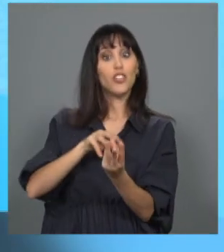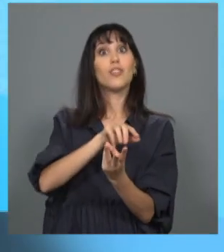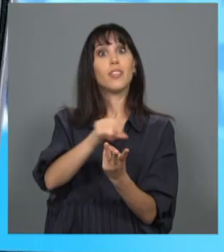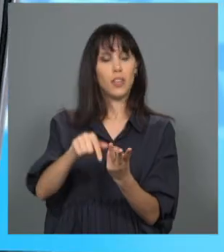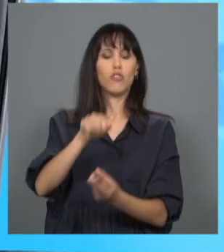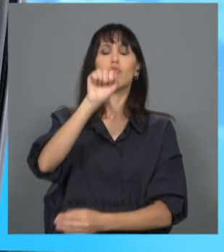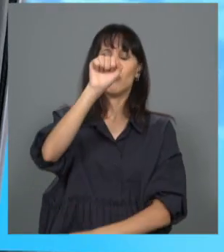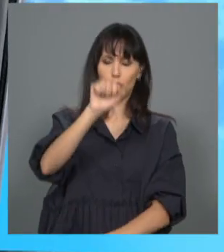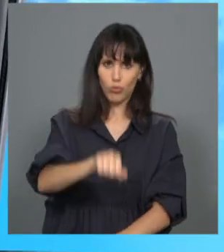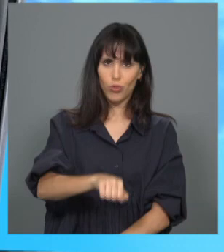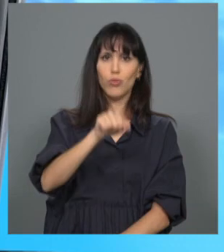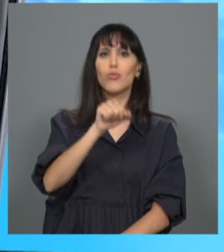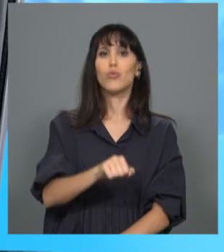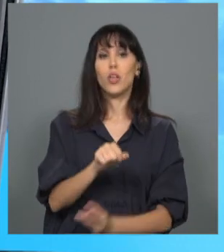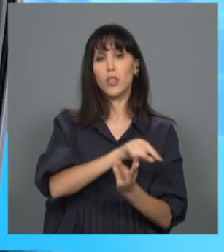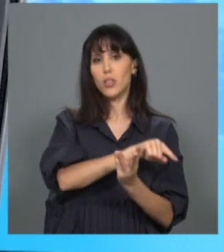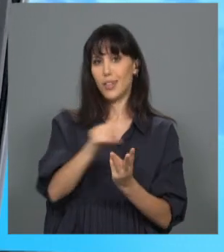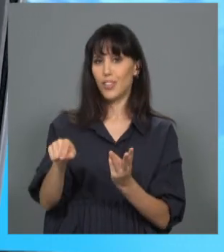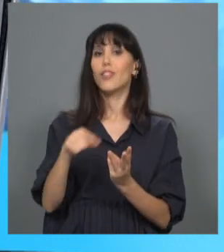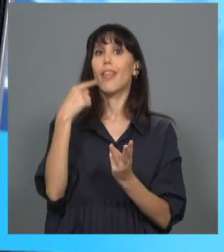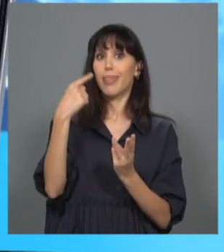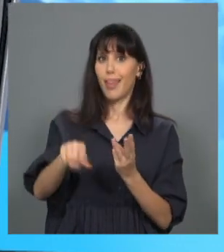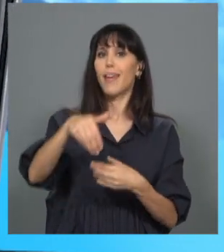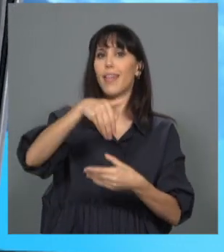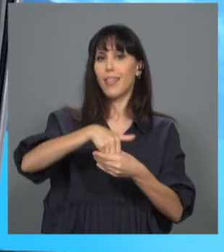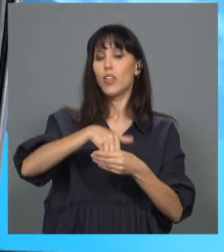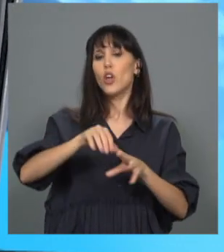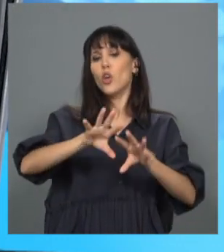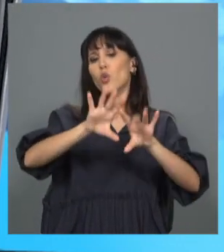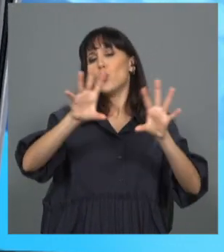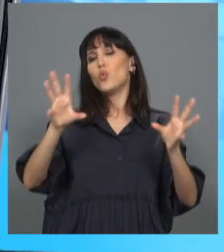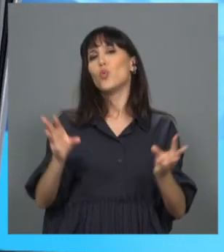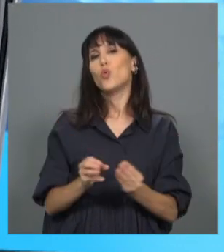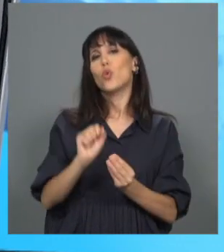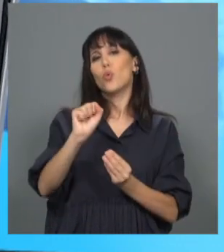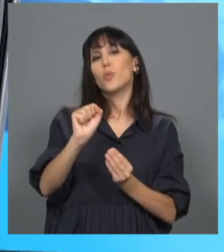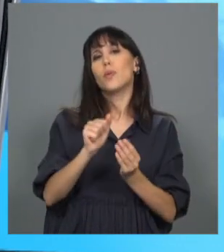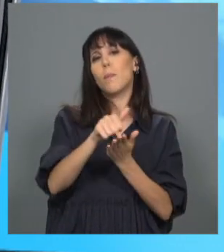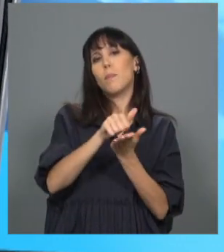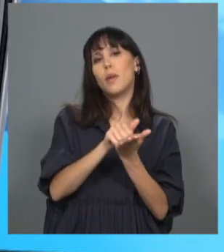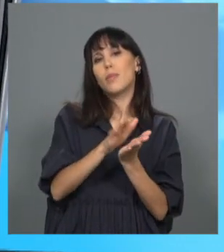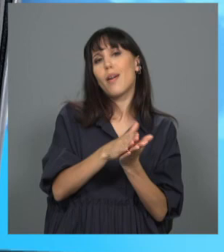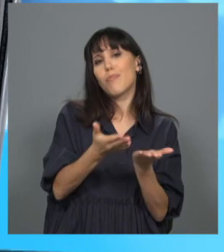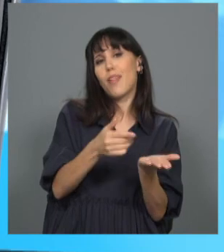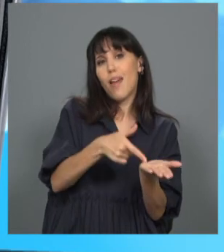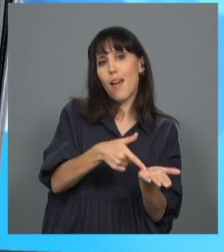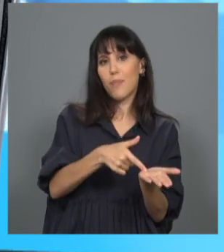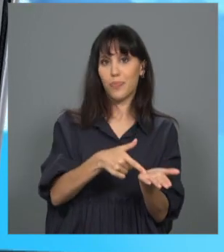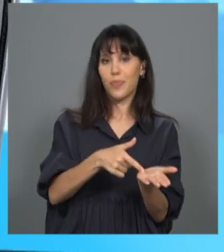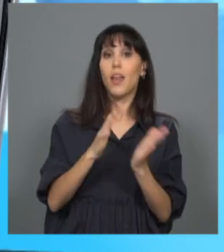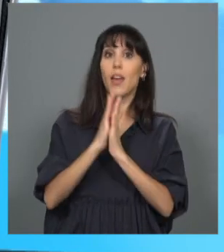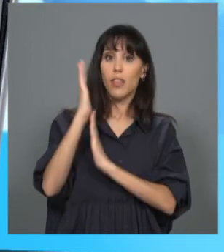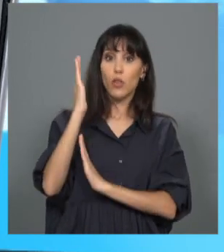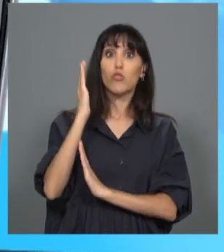textos, exatamente. Dos três textos. E de toda a Sagrada Escritura. Deus não castiga, não